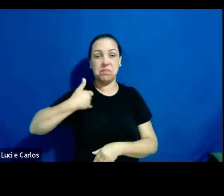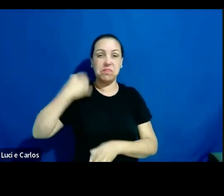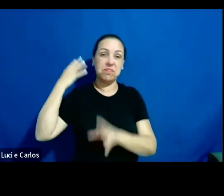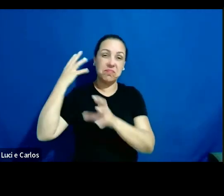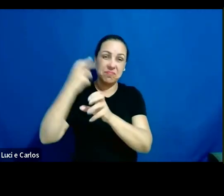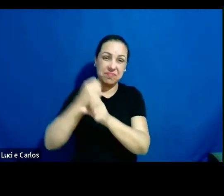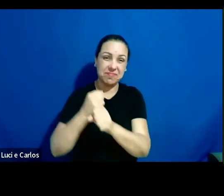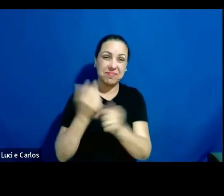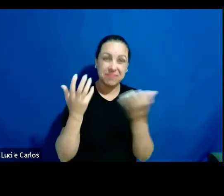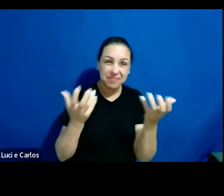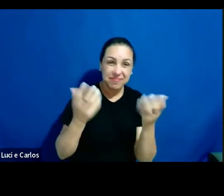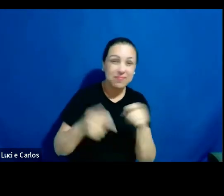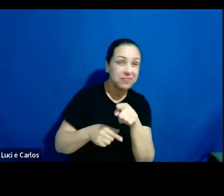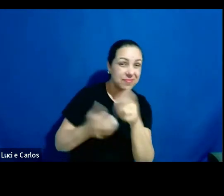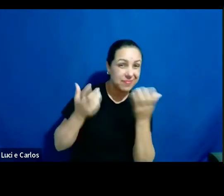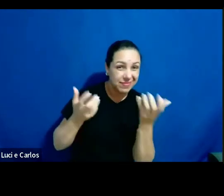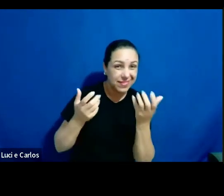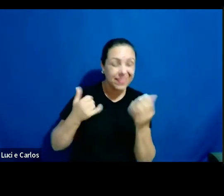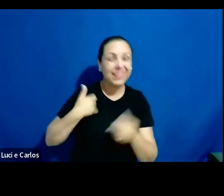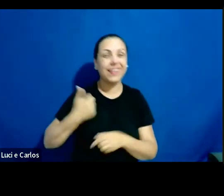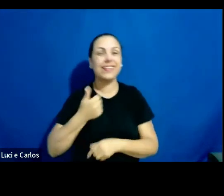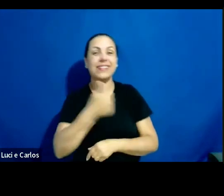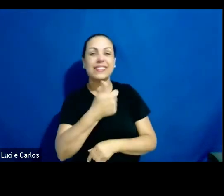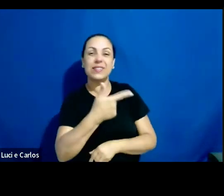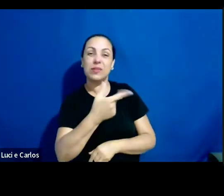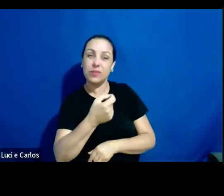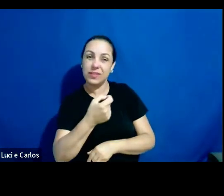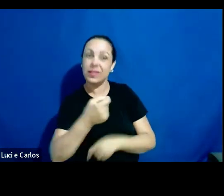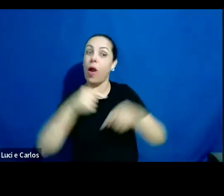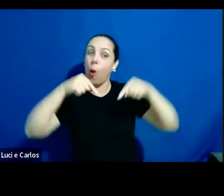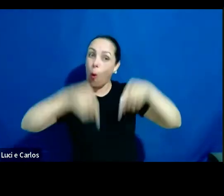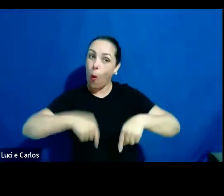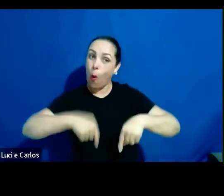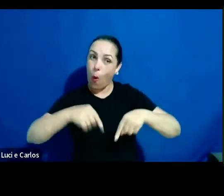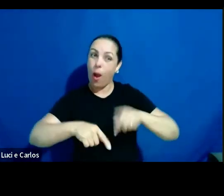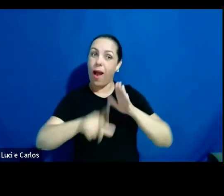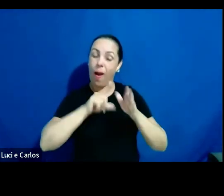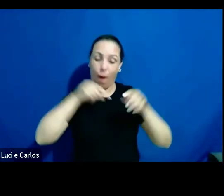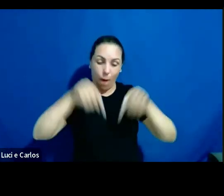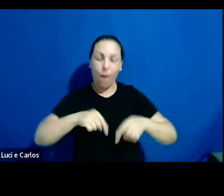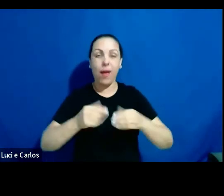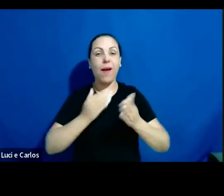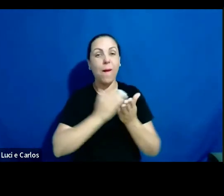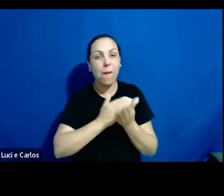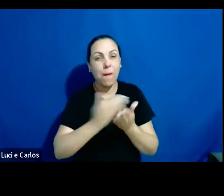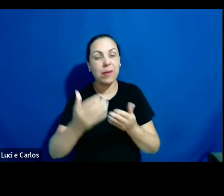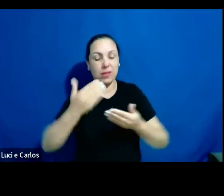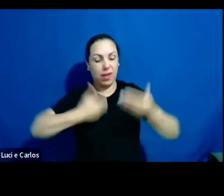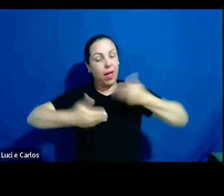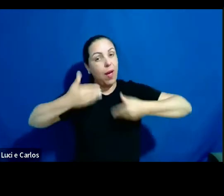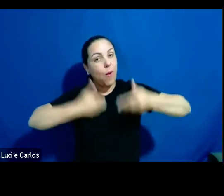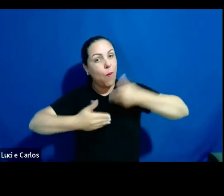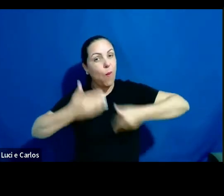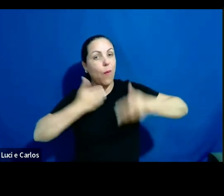também? Vai? Então tem que se cuidar, né? Então, para que o nosso corpo